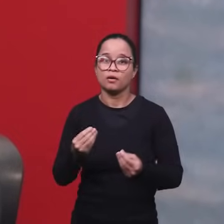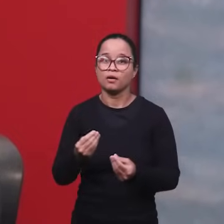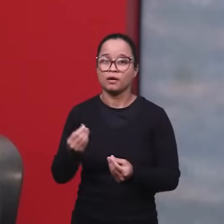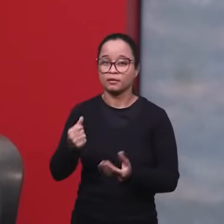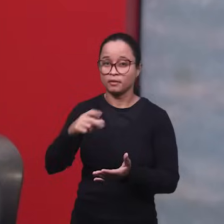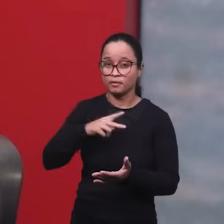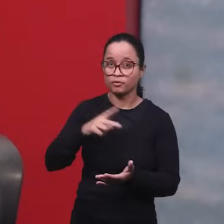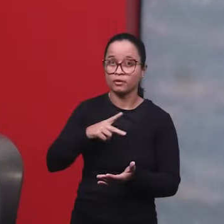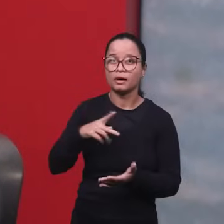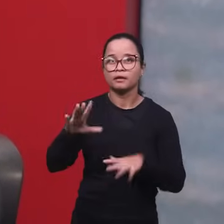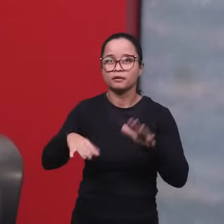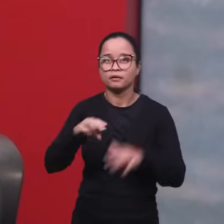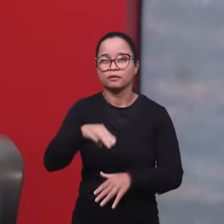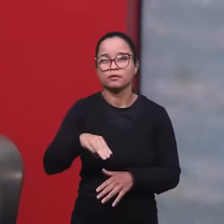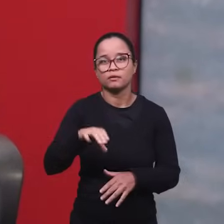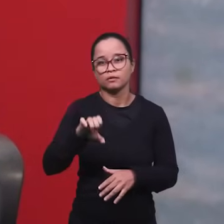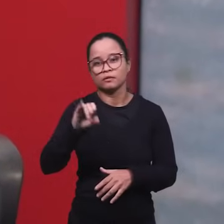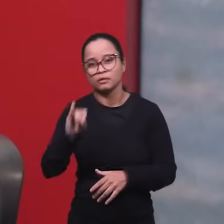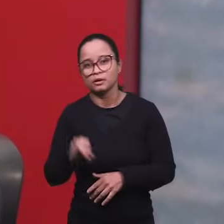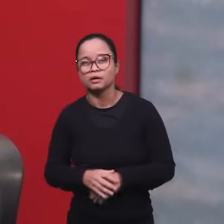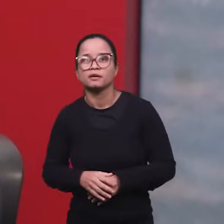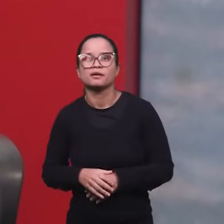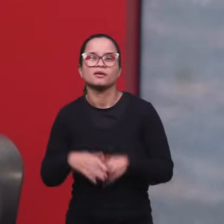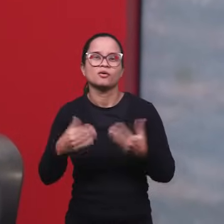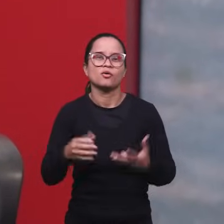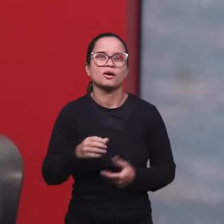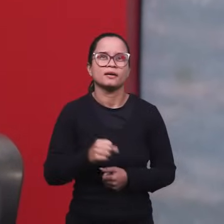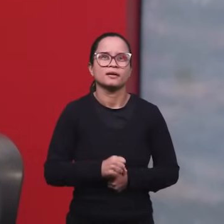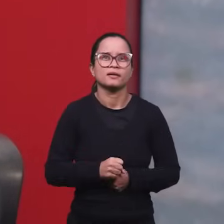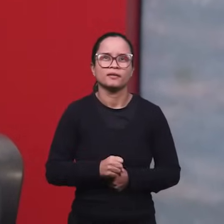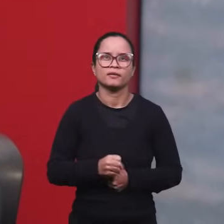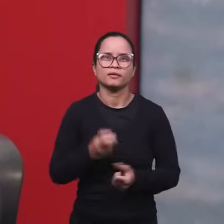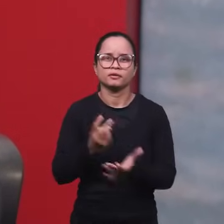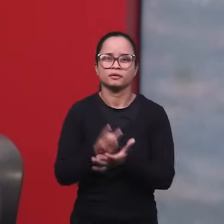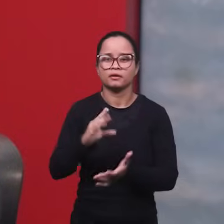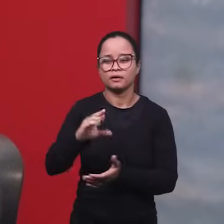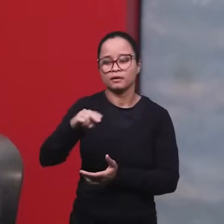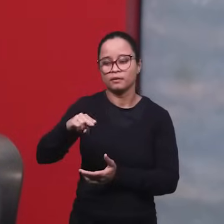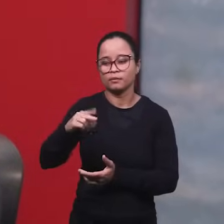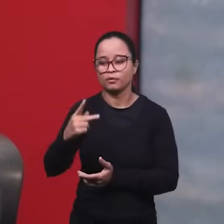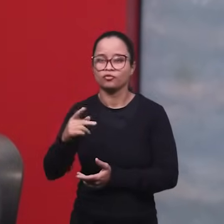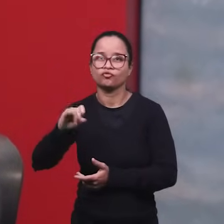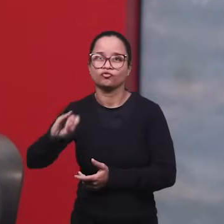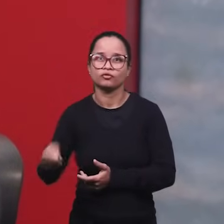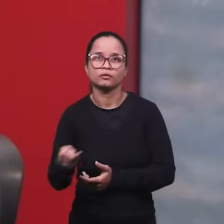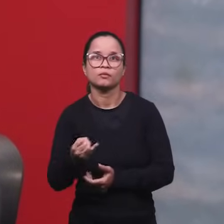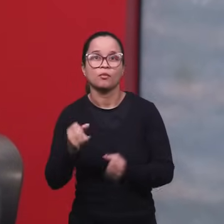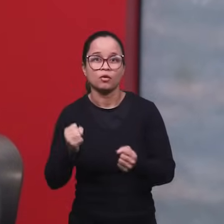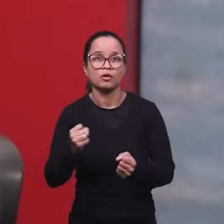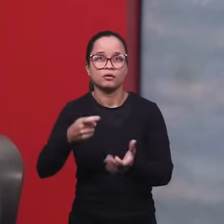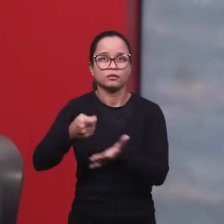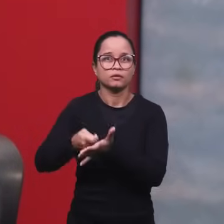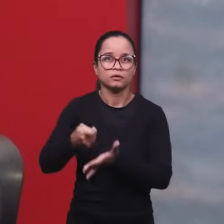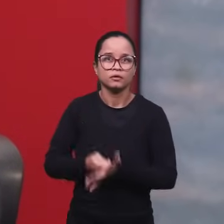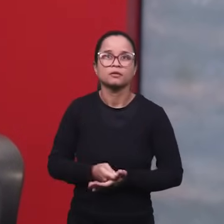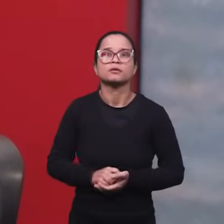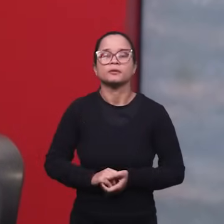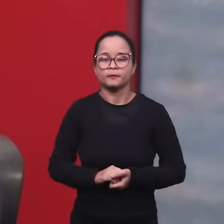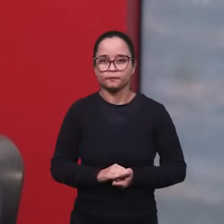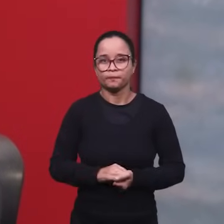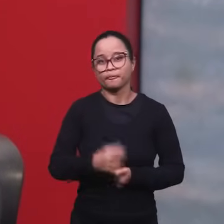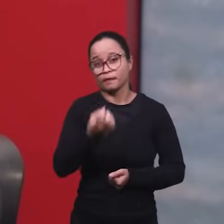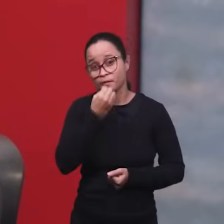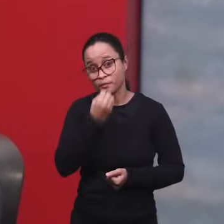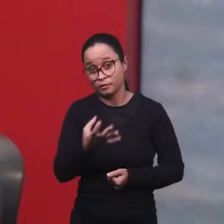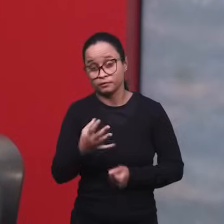individual, porque às vezes a pessoa precisa do MEI. Ou ela vira Simples Nacional, que vai continuar com o CNPJ e pode fazer as contribuições até no Prolabore, que